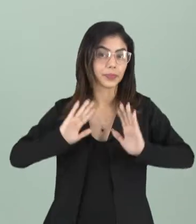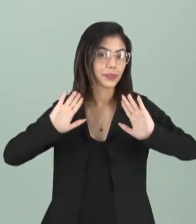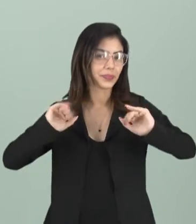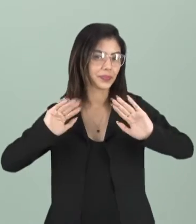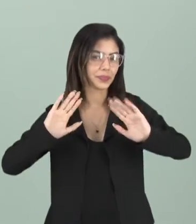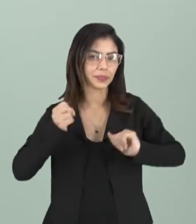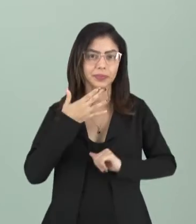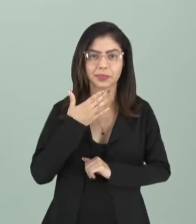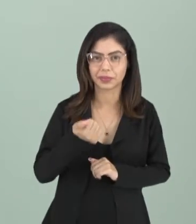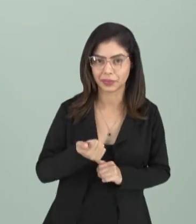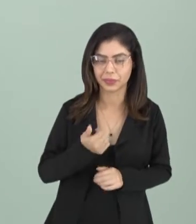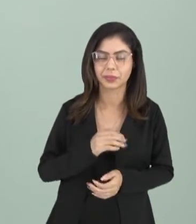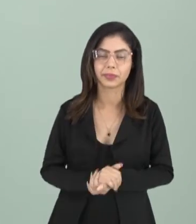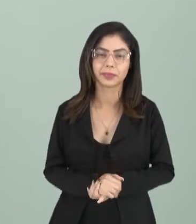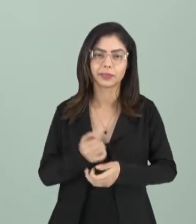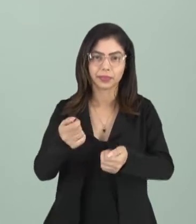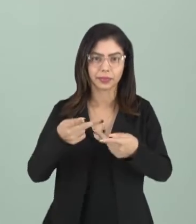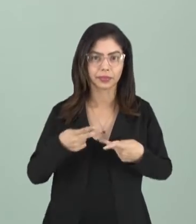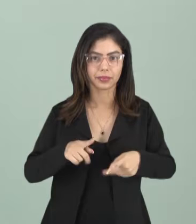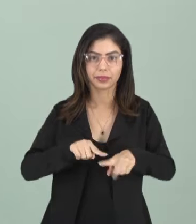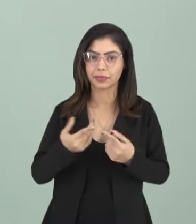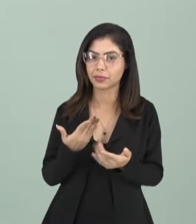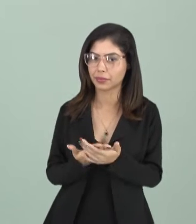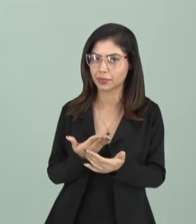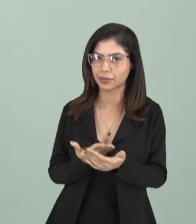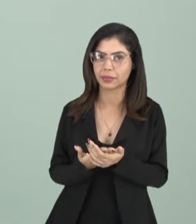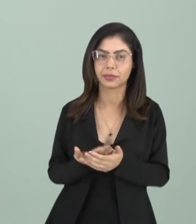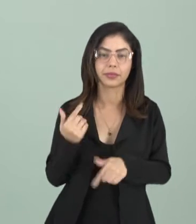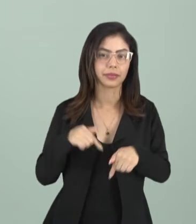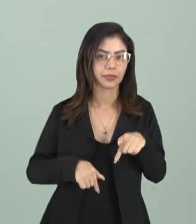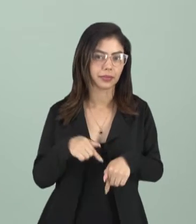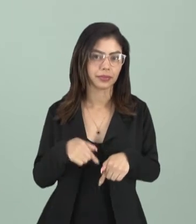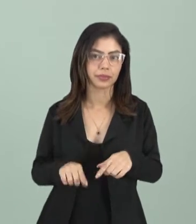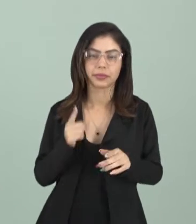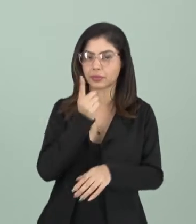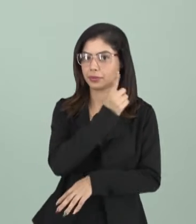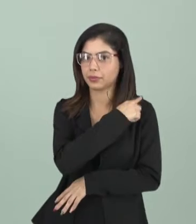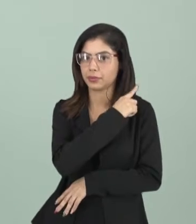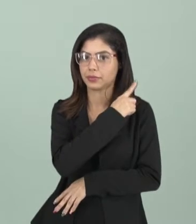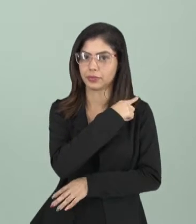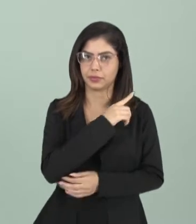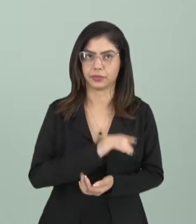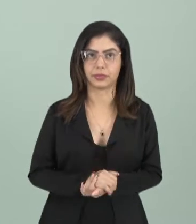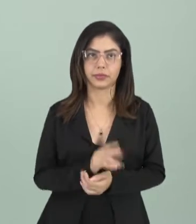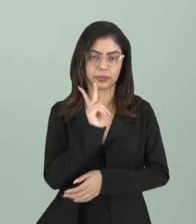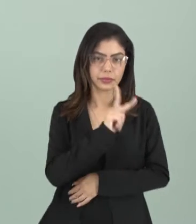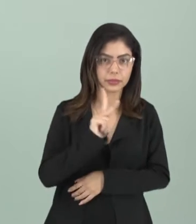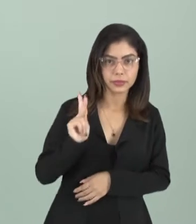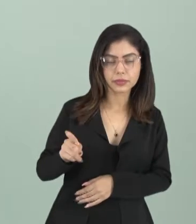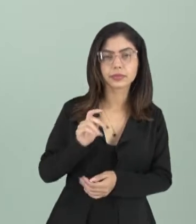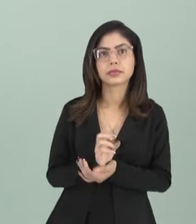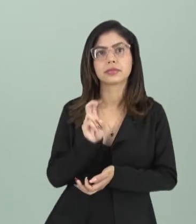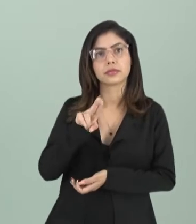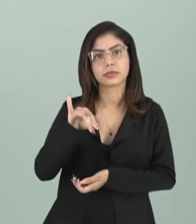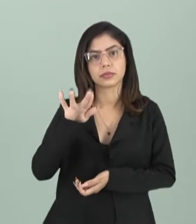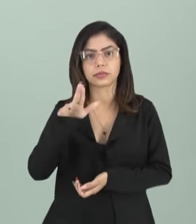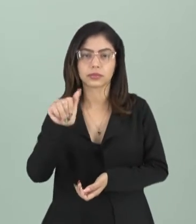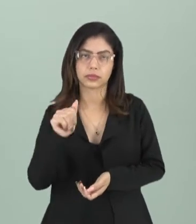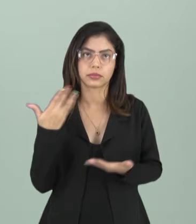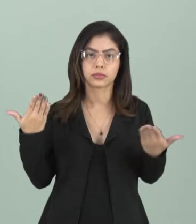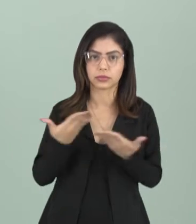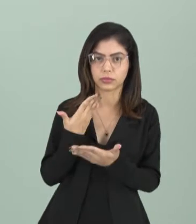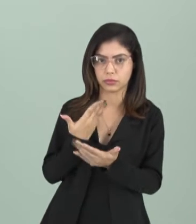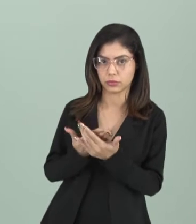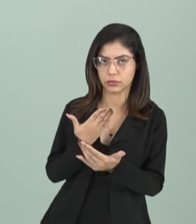Olá, tudo bem? Sejam bem-vindos a mais uma aula de Química da primeira série. Sou a professora Núbia Mello e na aula de